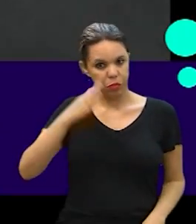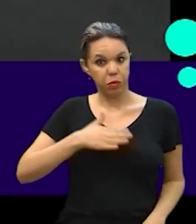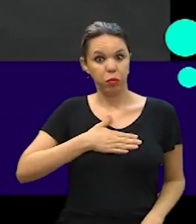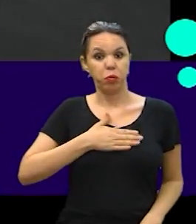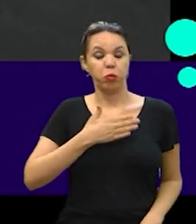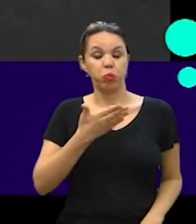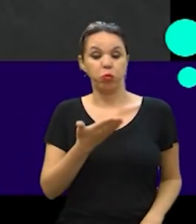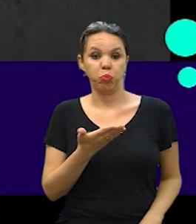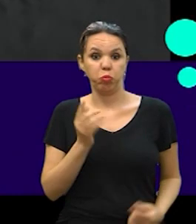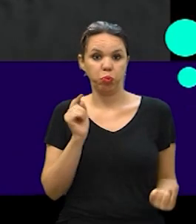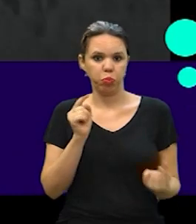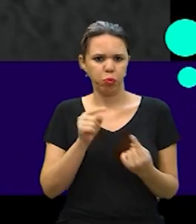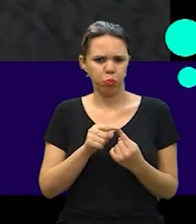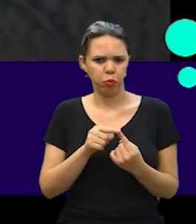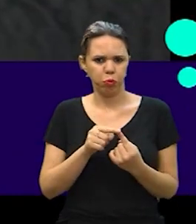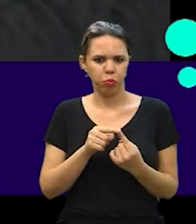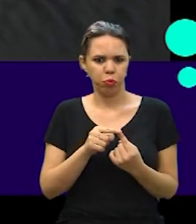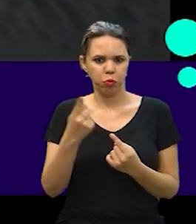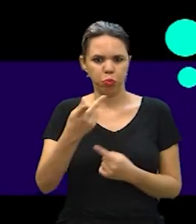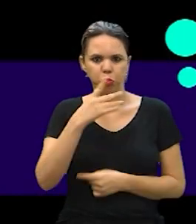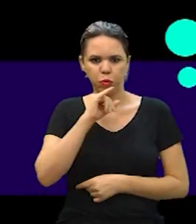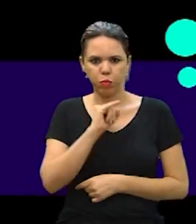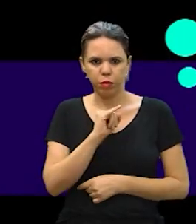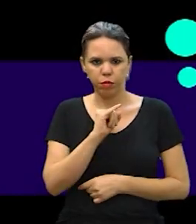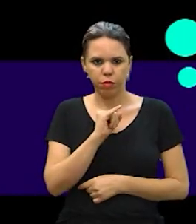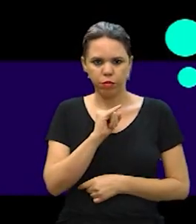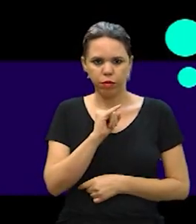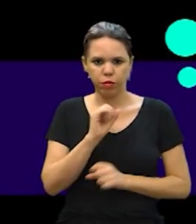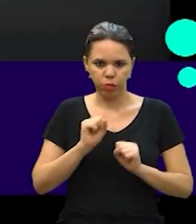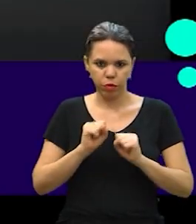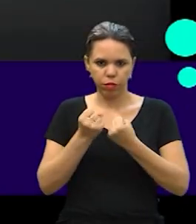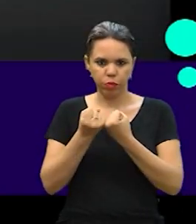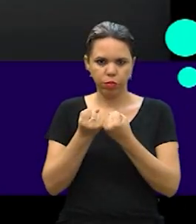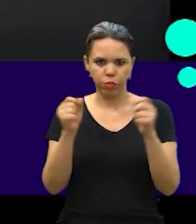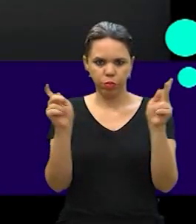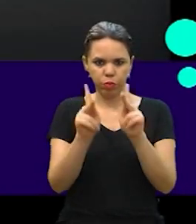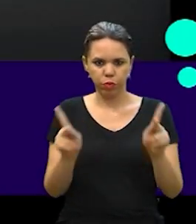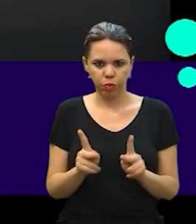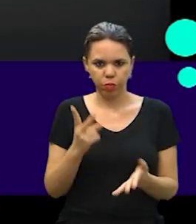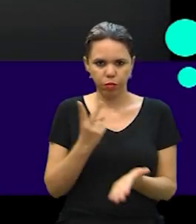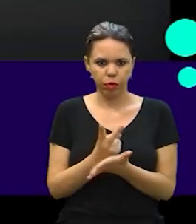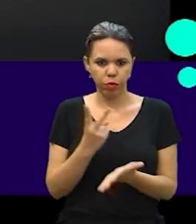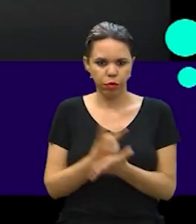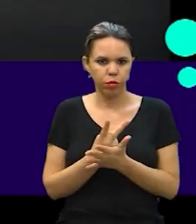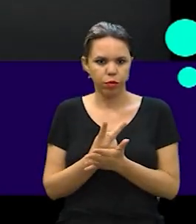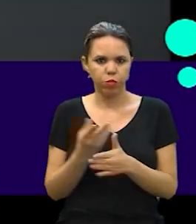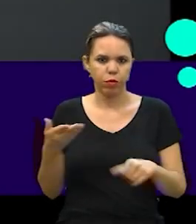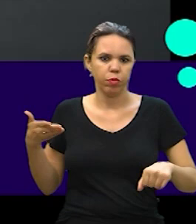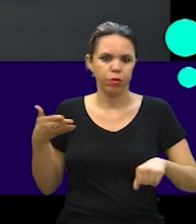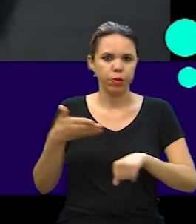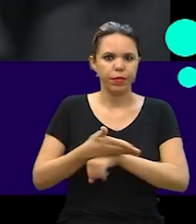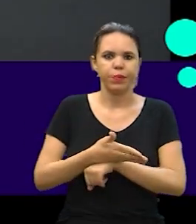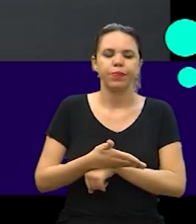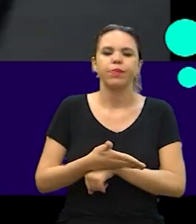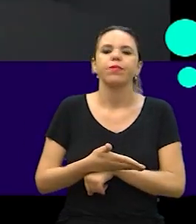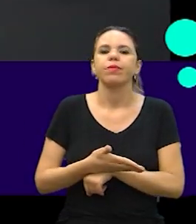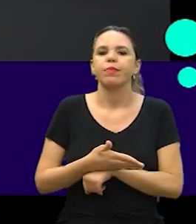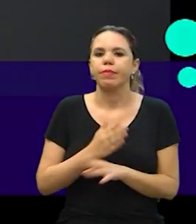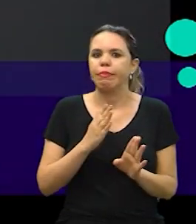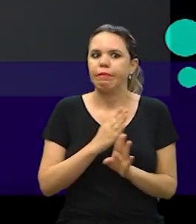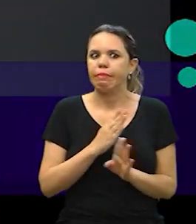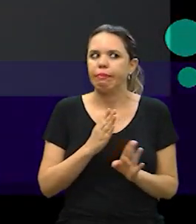acaba surpreendido com a missão recebida por seu pai de defender a paz naquele mesmo lugar visitado em